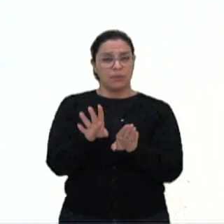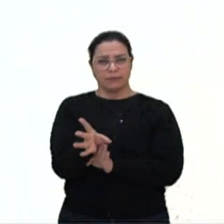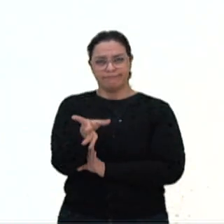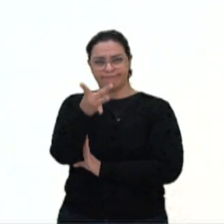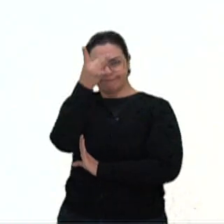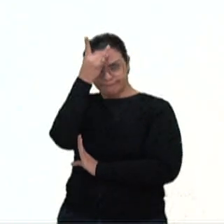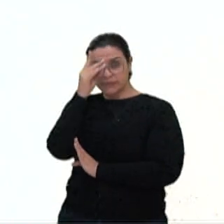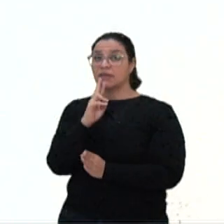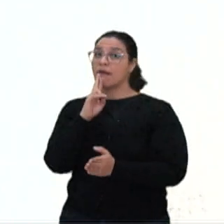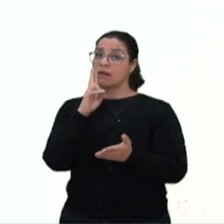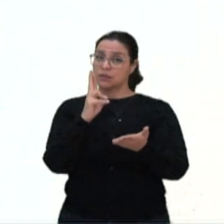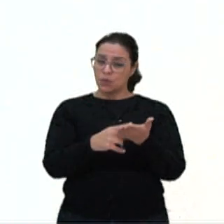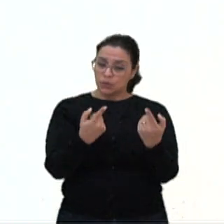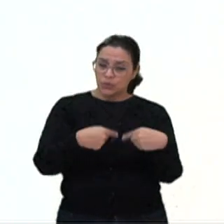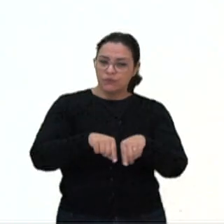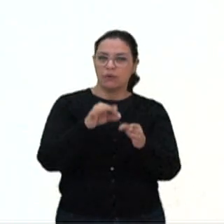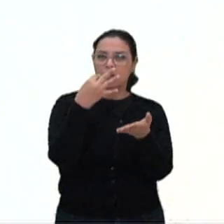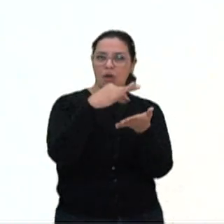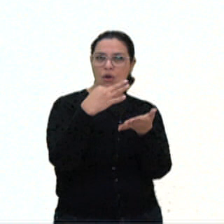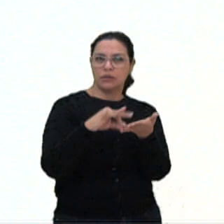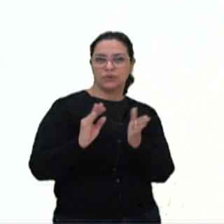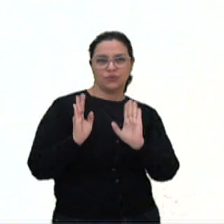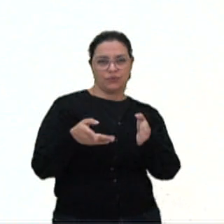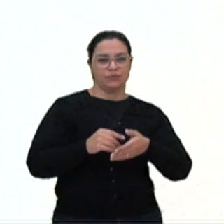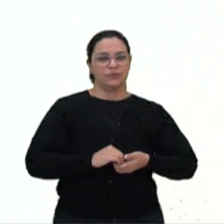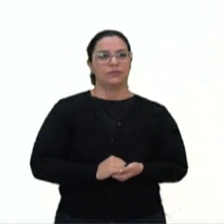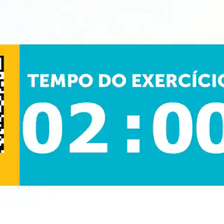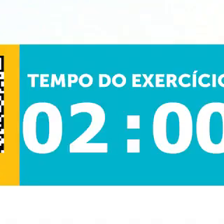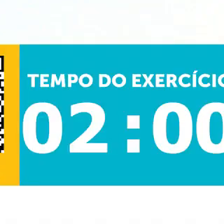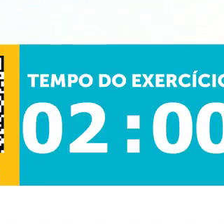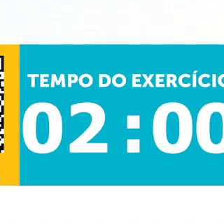gravaram, respondam e a gente já volta com a correção.